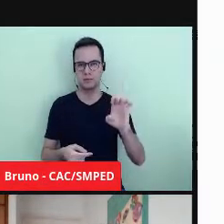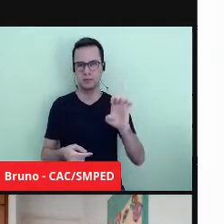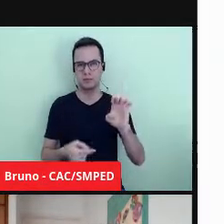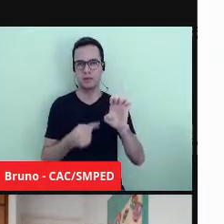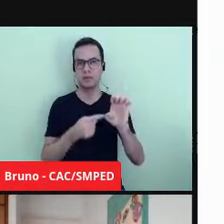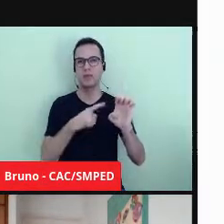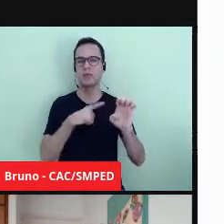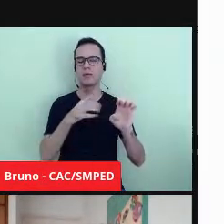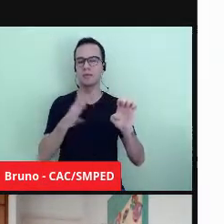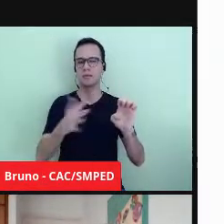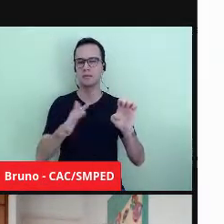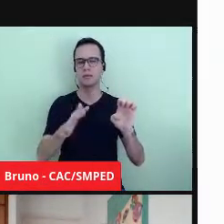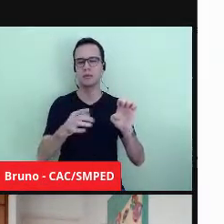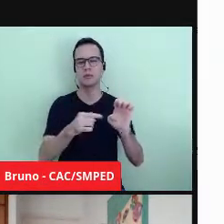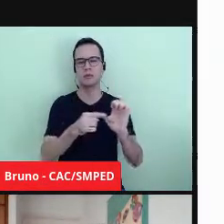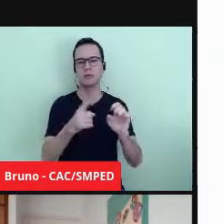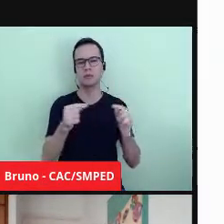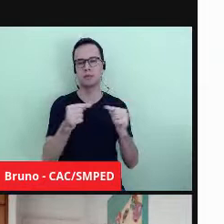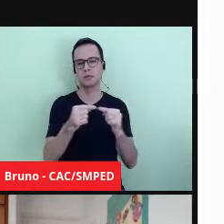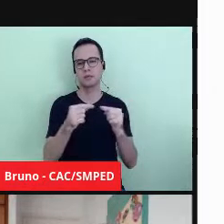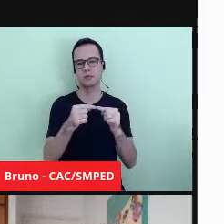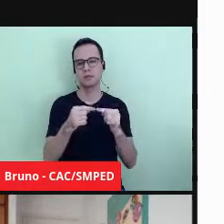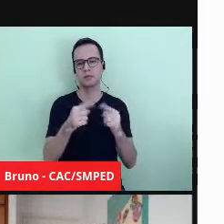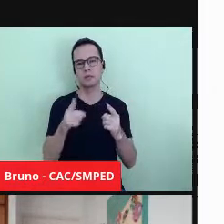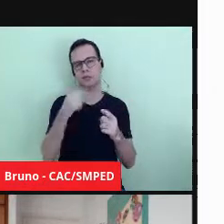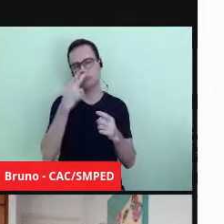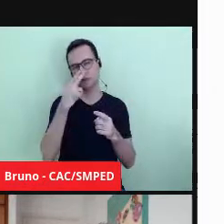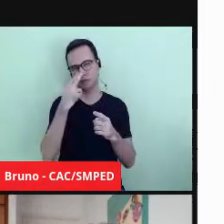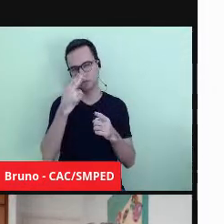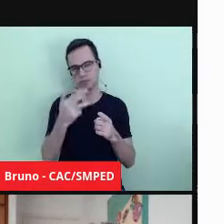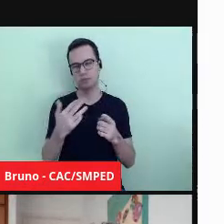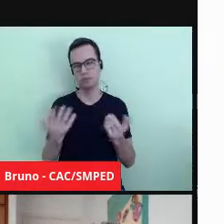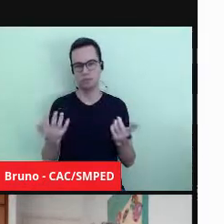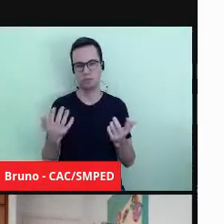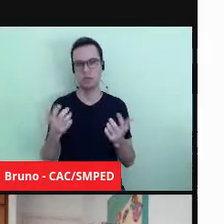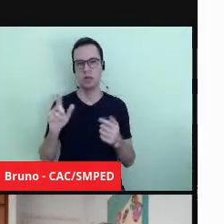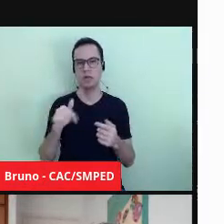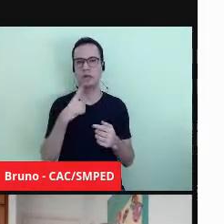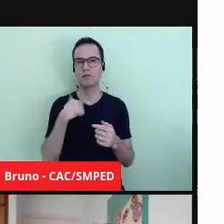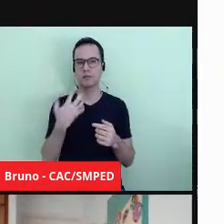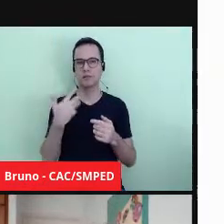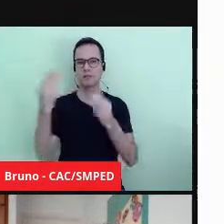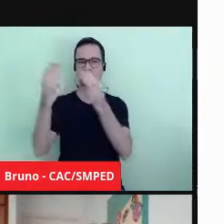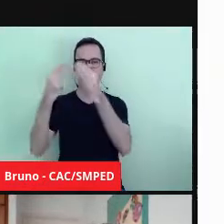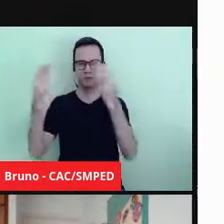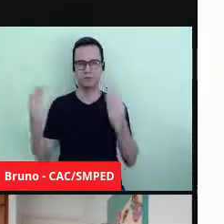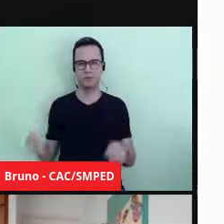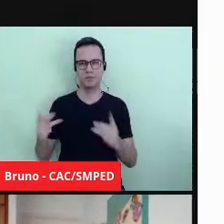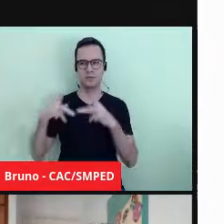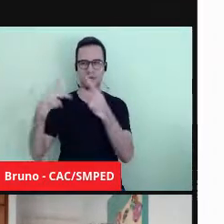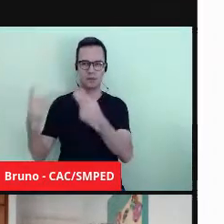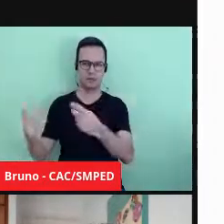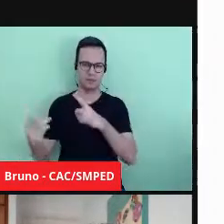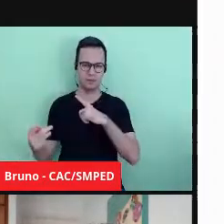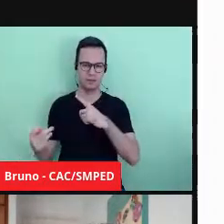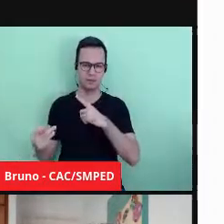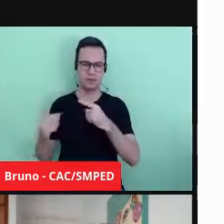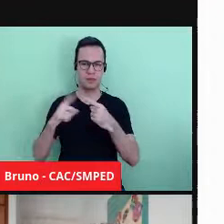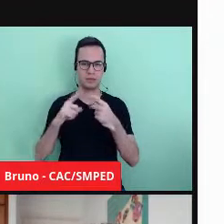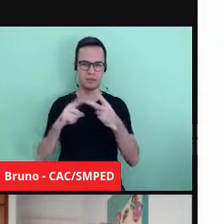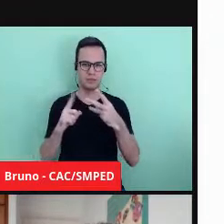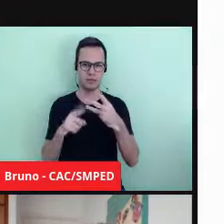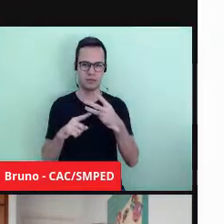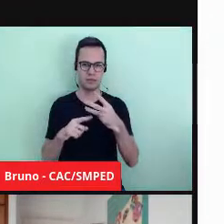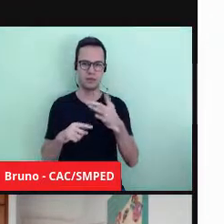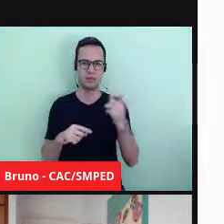gente tem mais ou menos uma proporção parecida, né, de muito interesse nos museus, entre essas três classificações